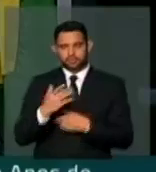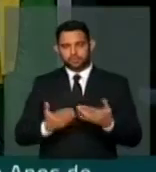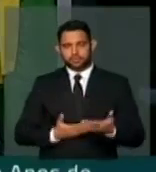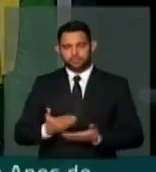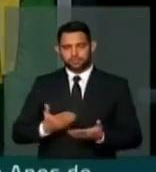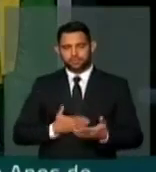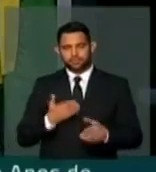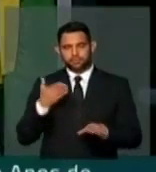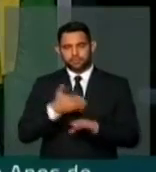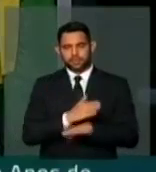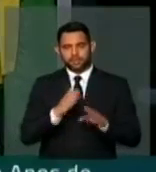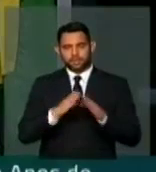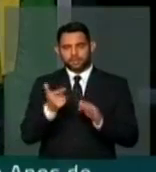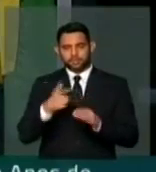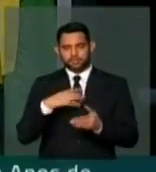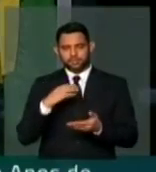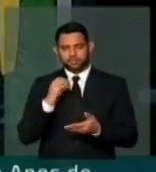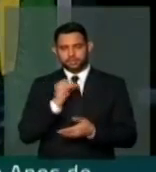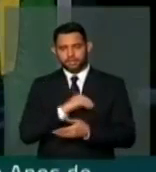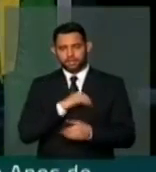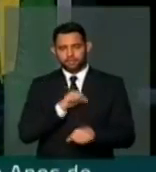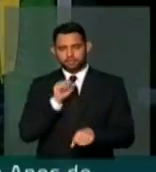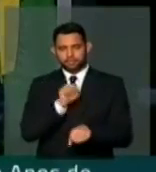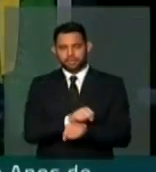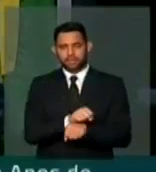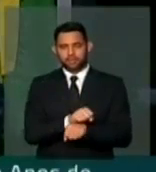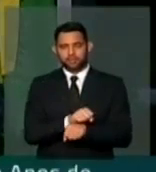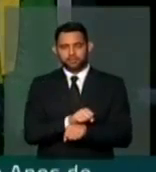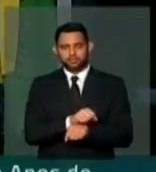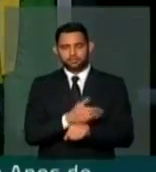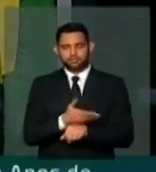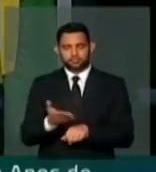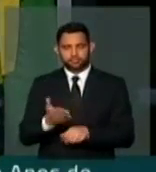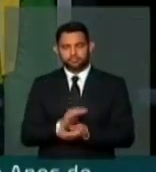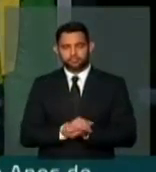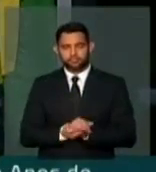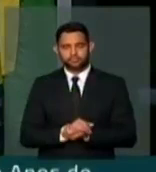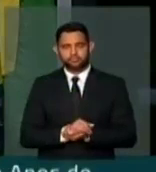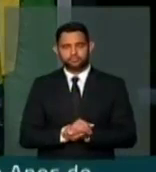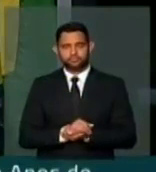e não recebem para o país.